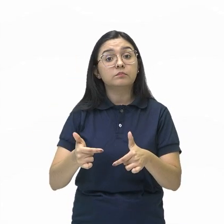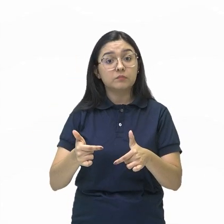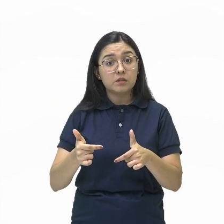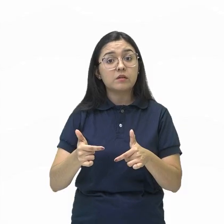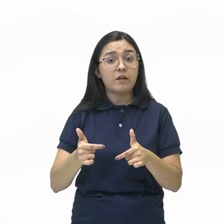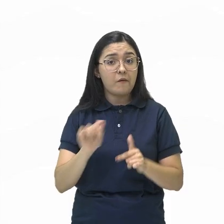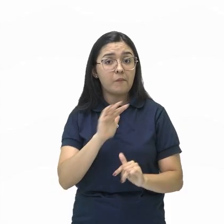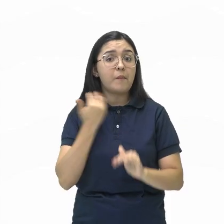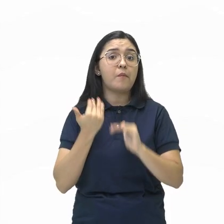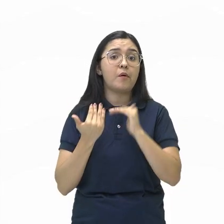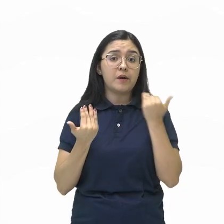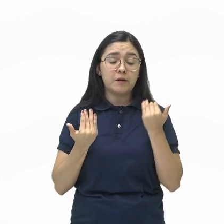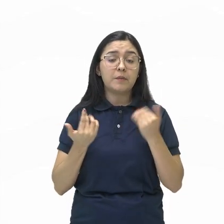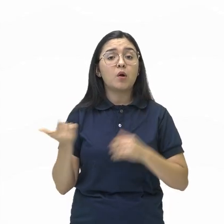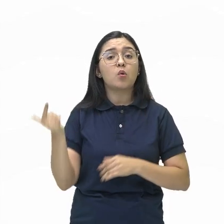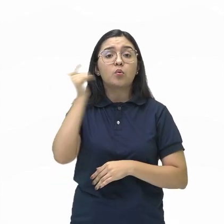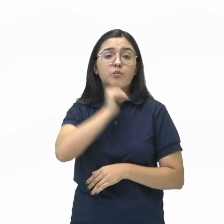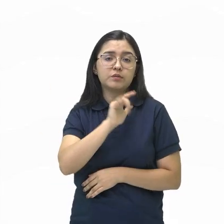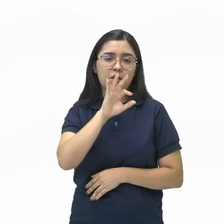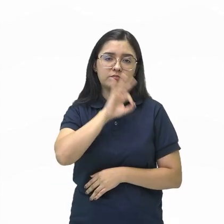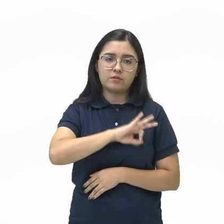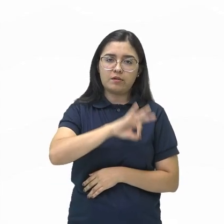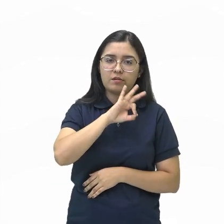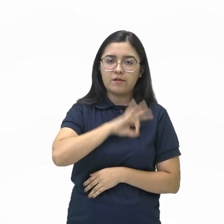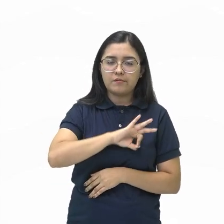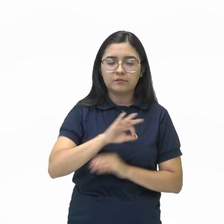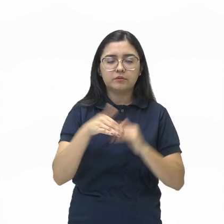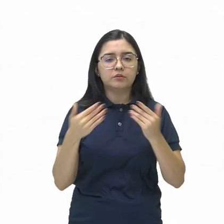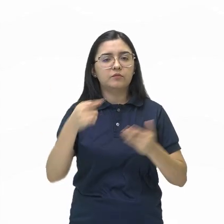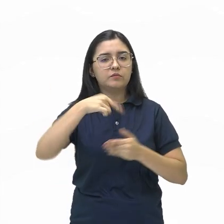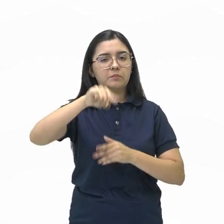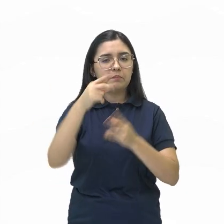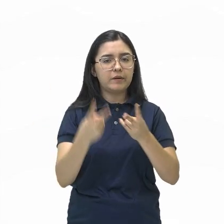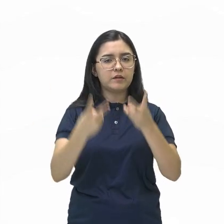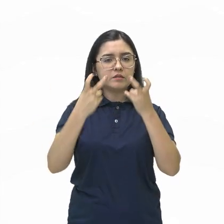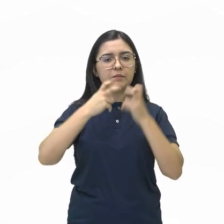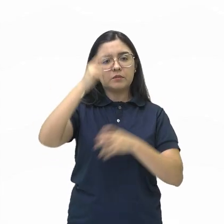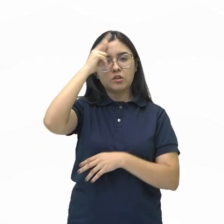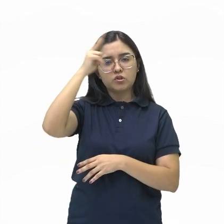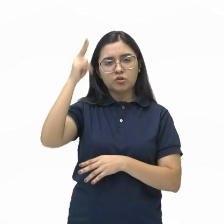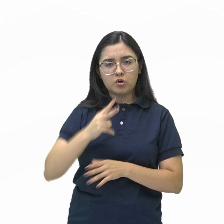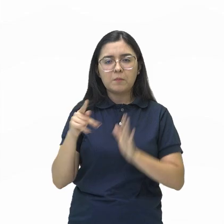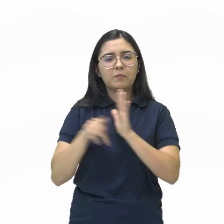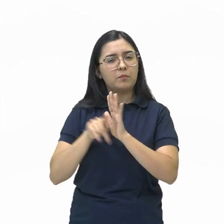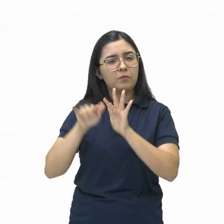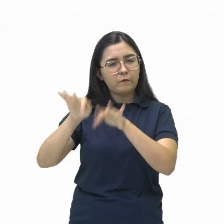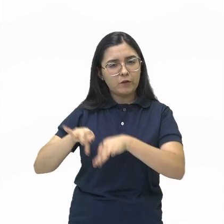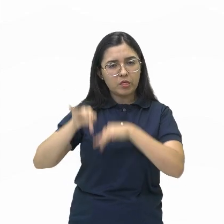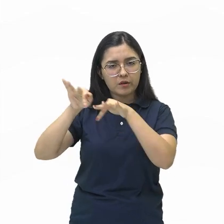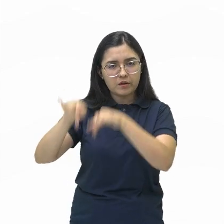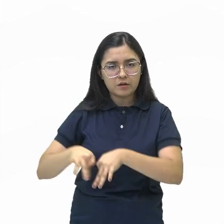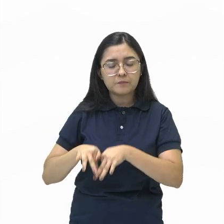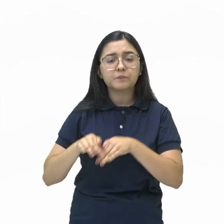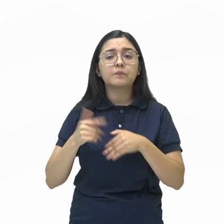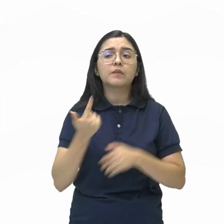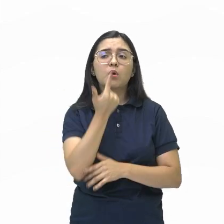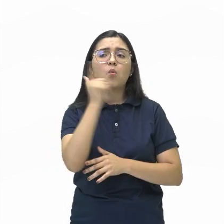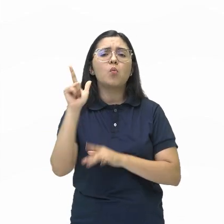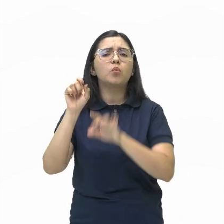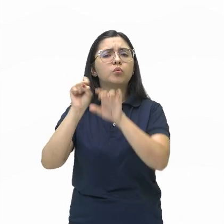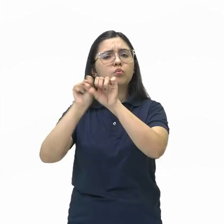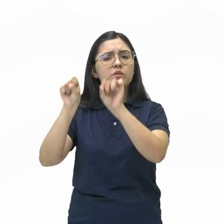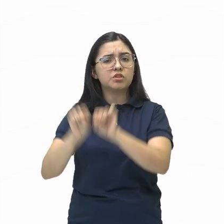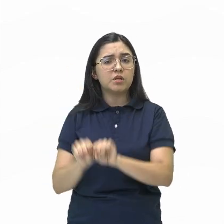um salário. Então, tudo isso, né, você vê que na história, né, como eu falei no feudalismo, era um outro sistema, era uma